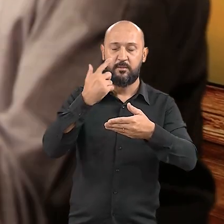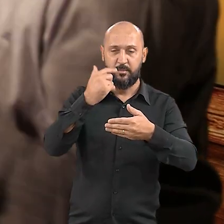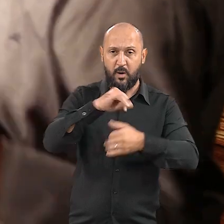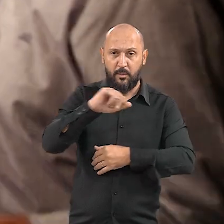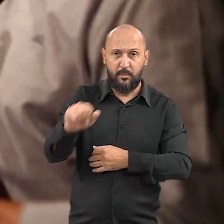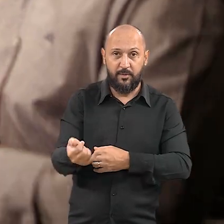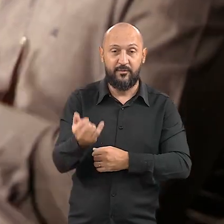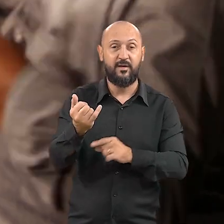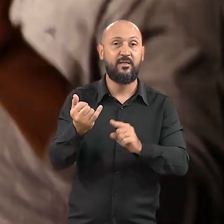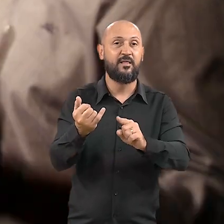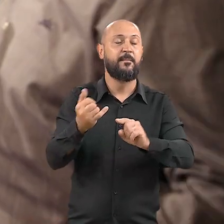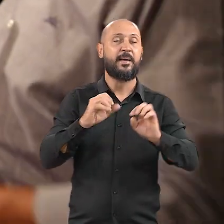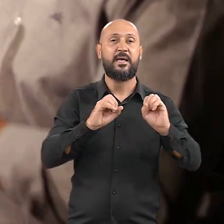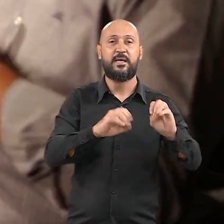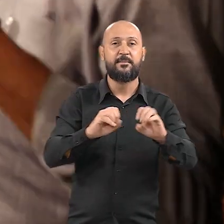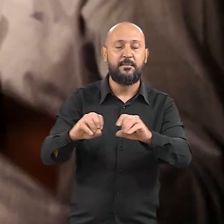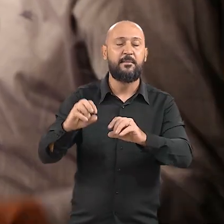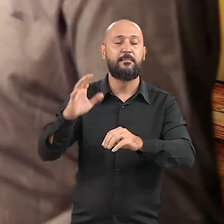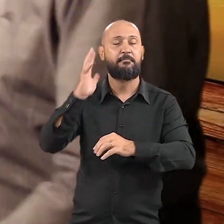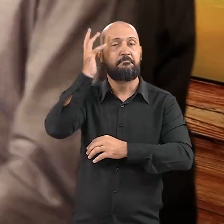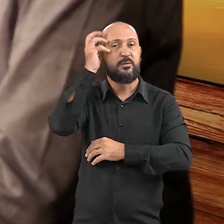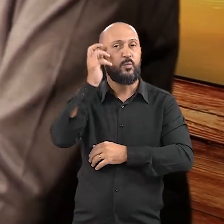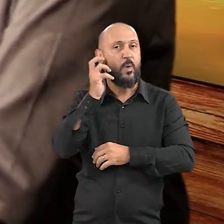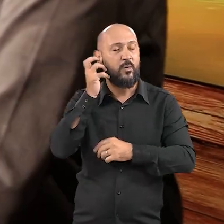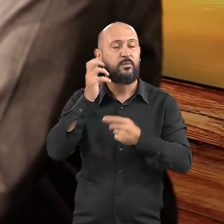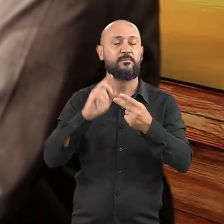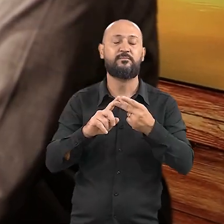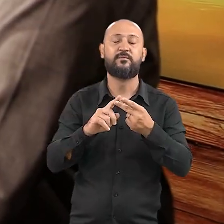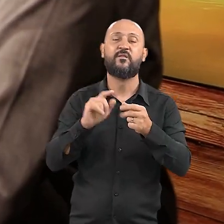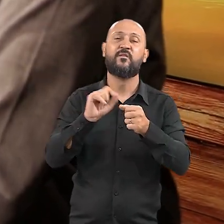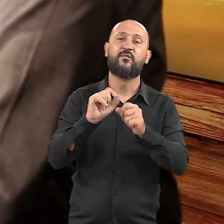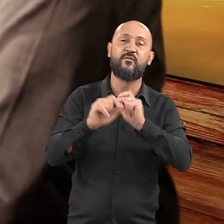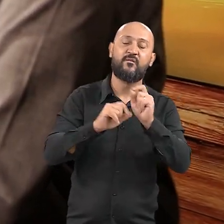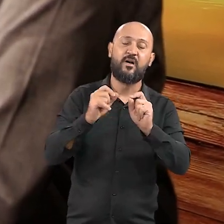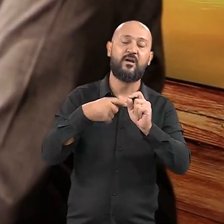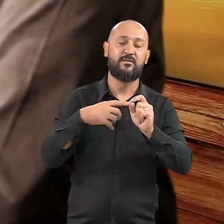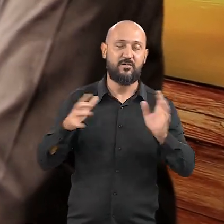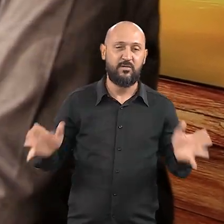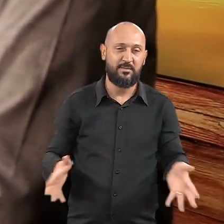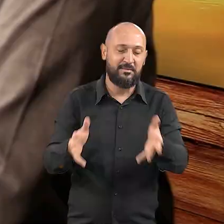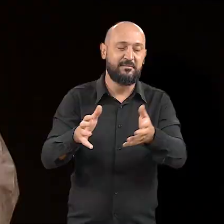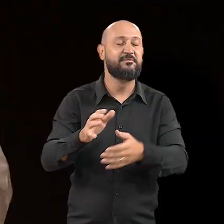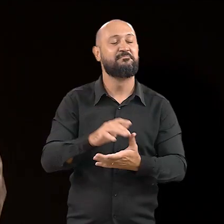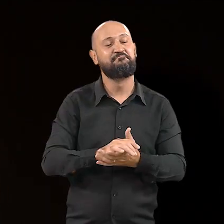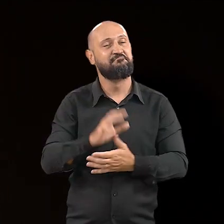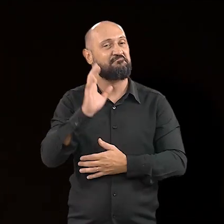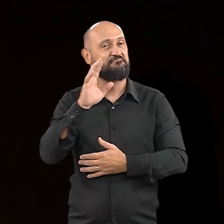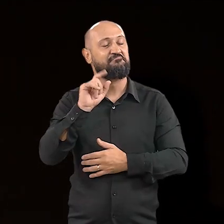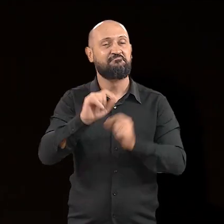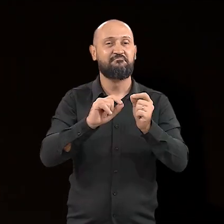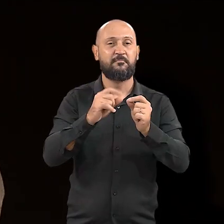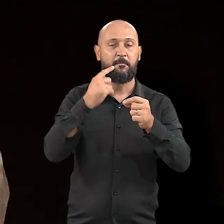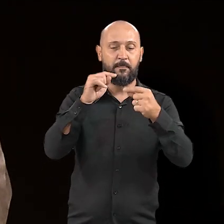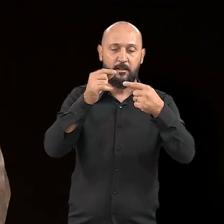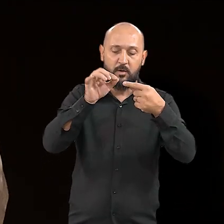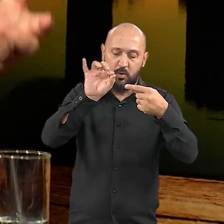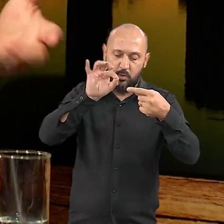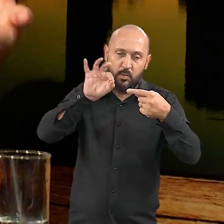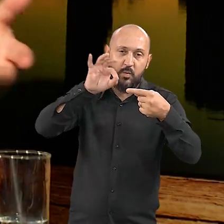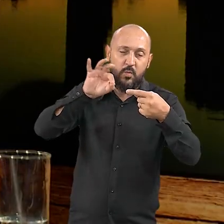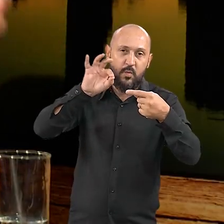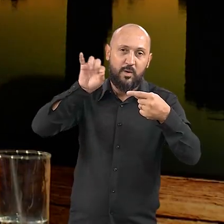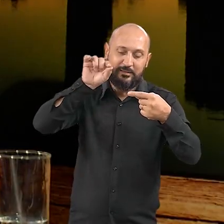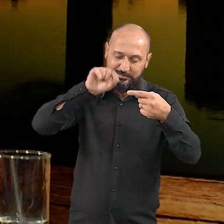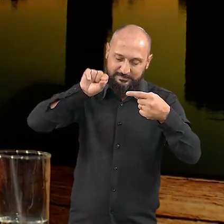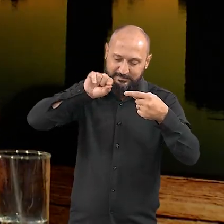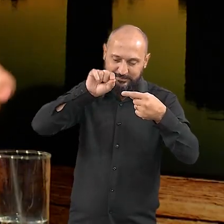pegaram aquele gancho, né? Para ensinar Manuel de Barros, enfim. Acabou fazendo um barulhinho bom. Que bacana. E o arranjo do Walter